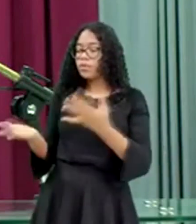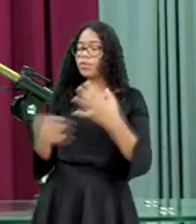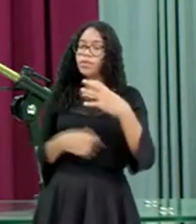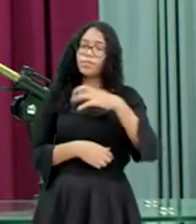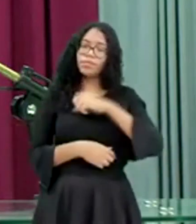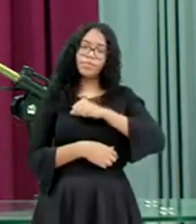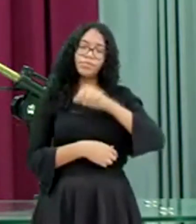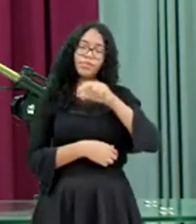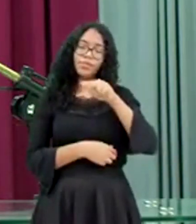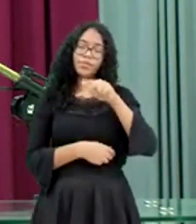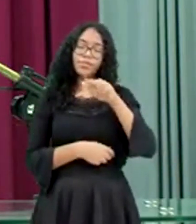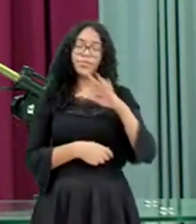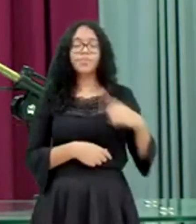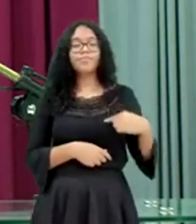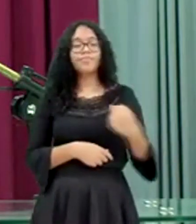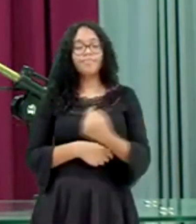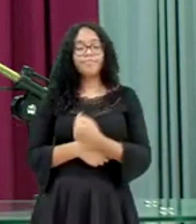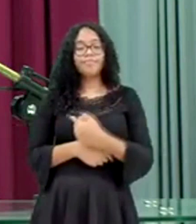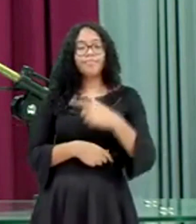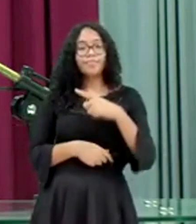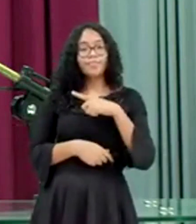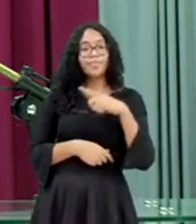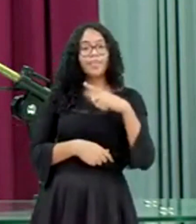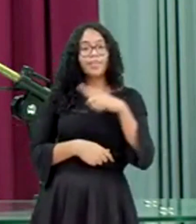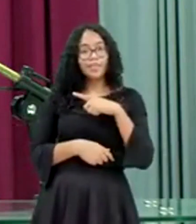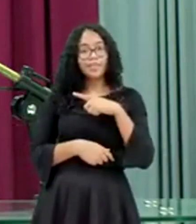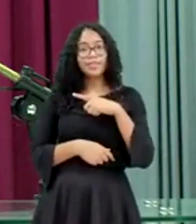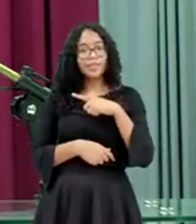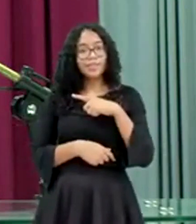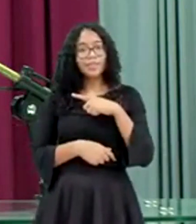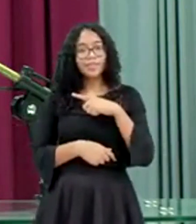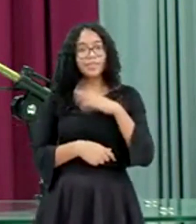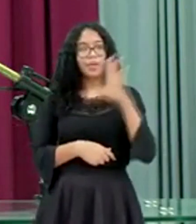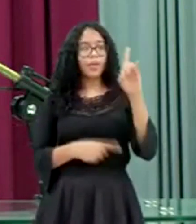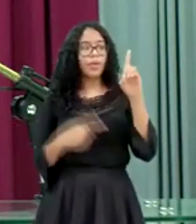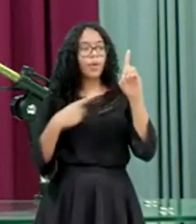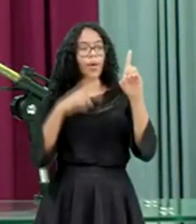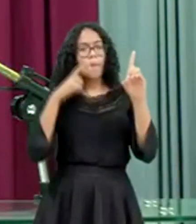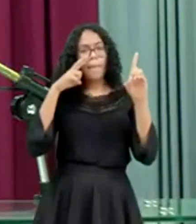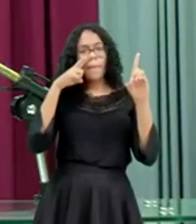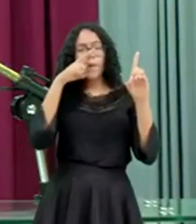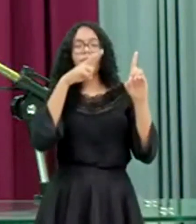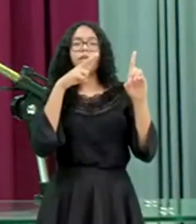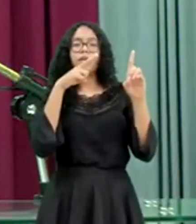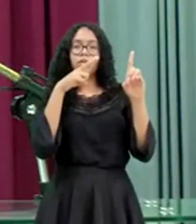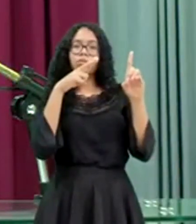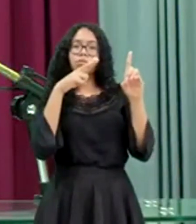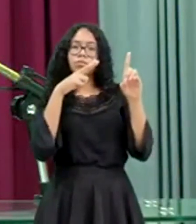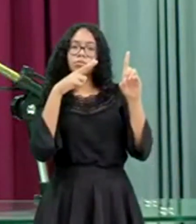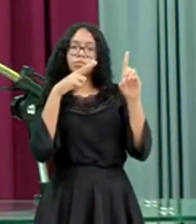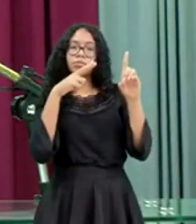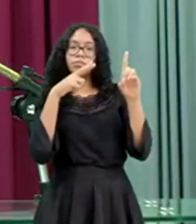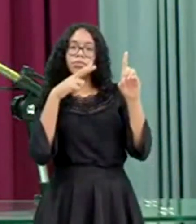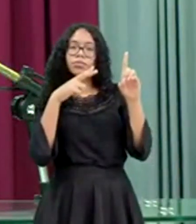Amados, nós temos uma arma poderosa em Deus, a nossa